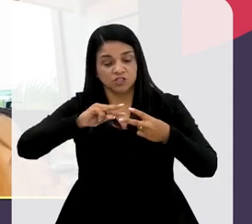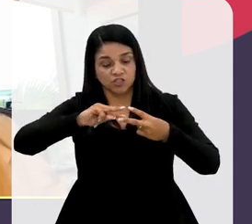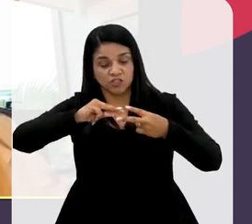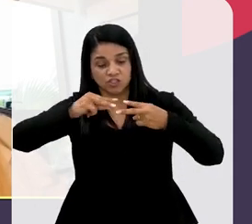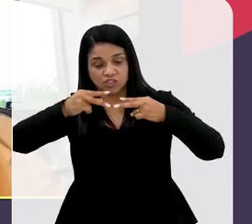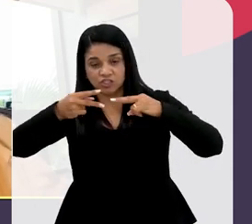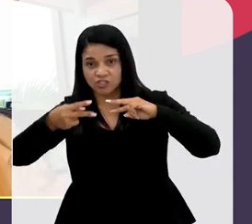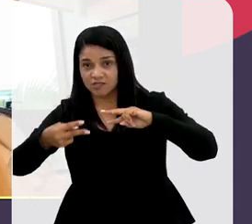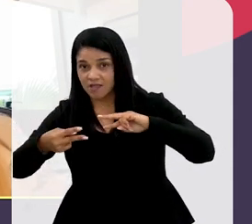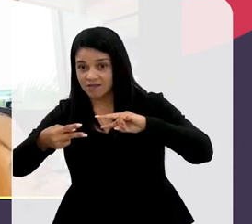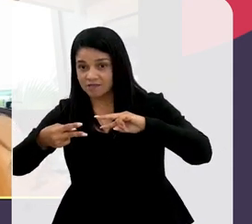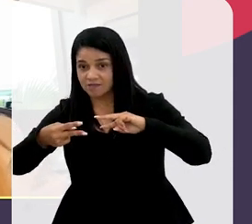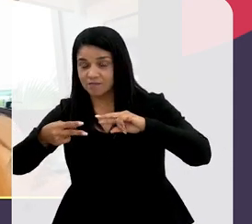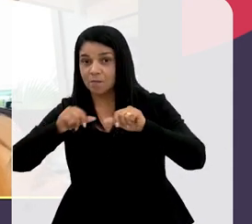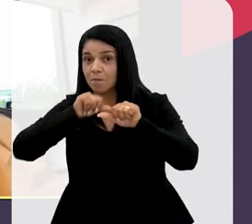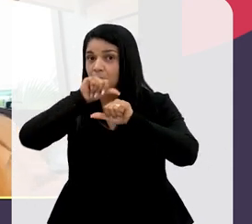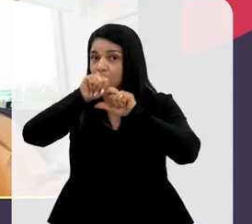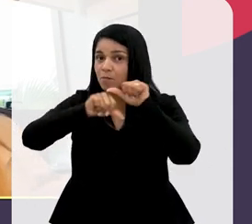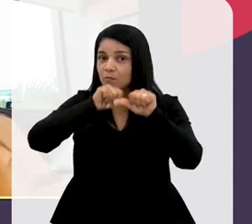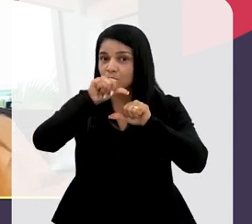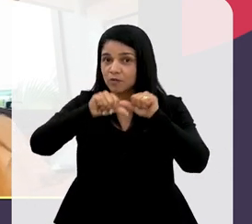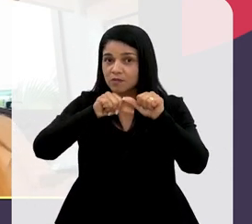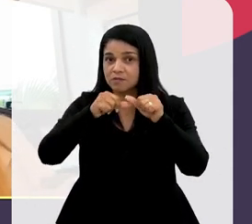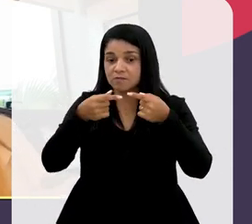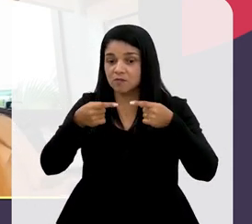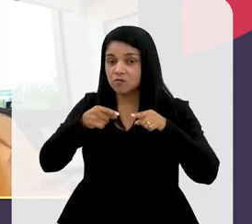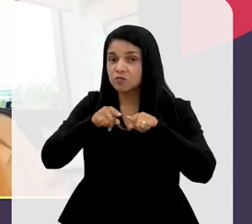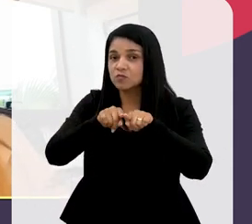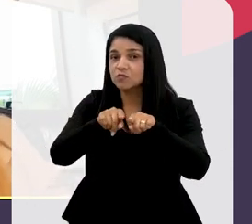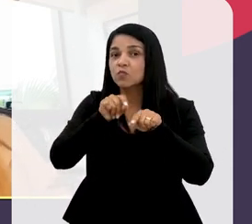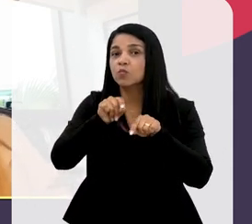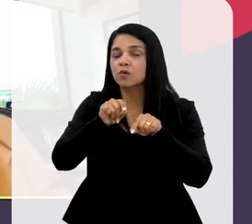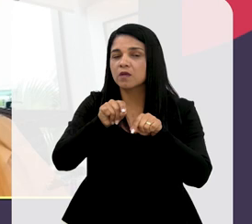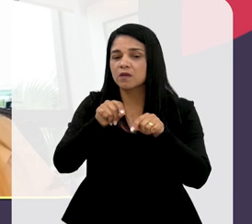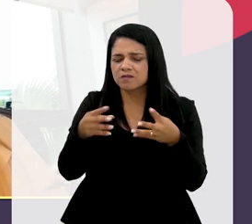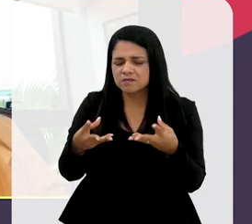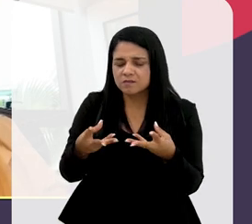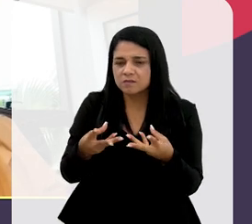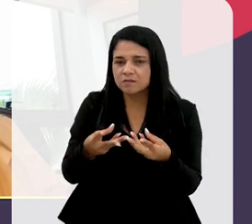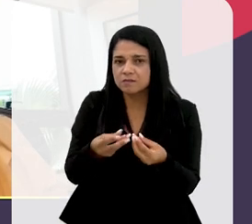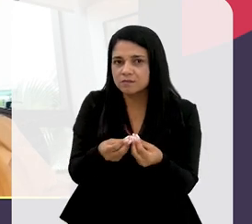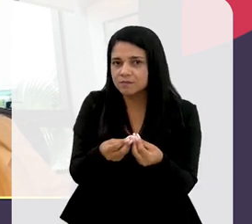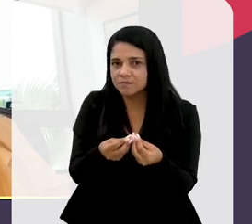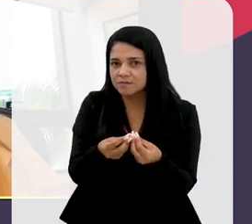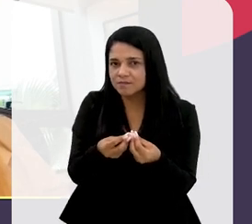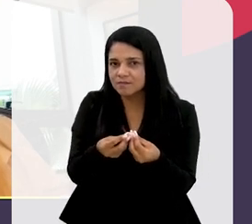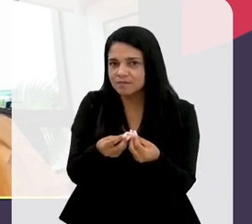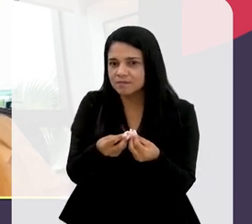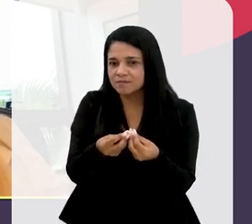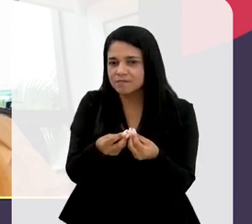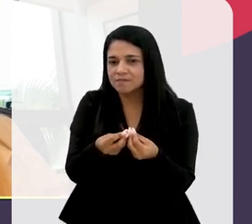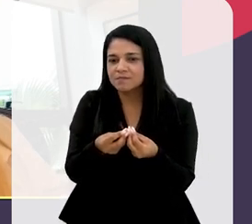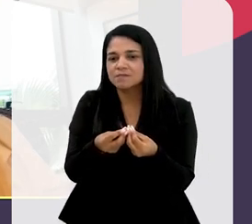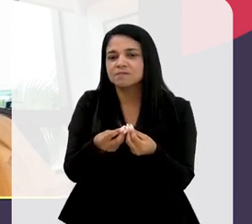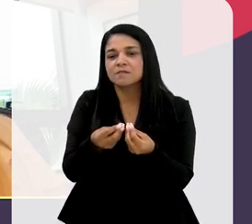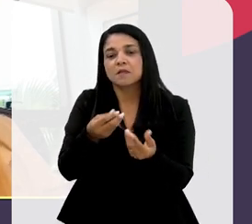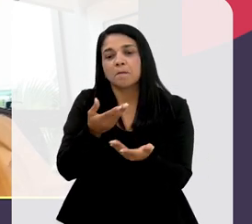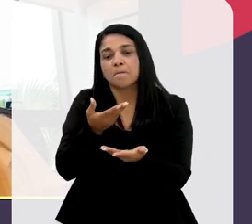de alteração genética que já é associado a maior suscetibilidade